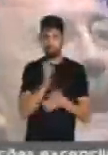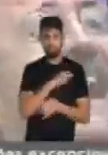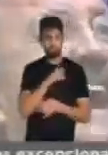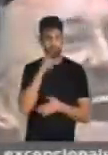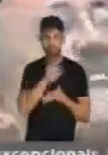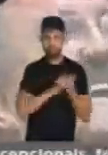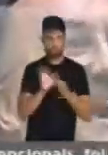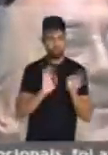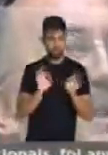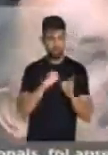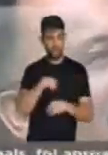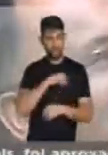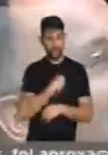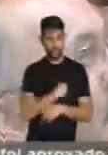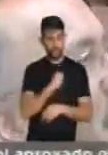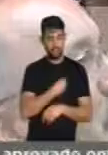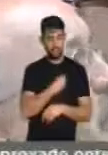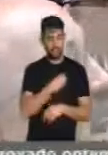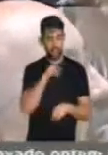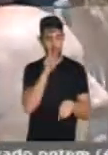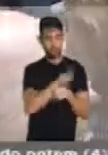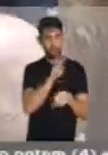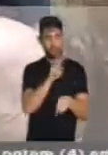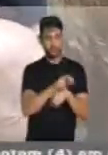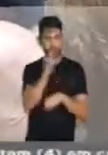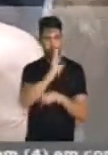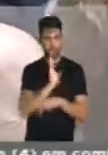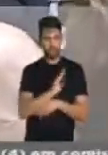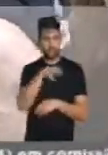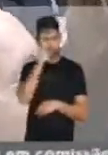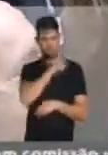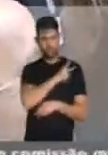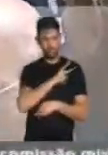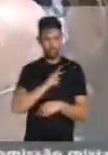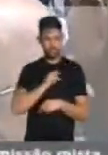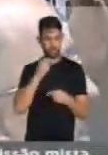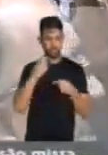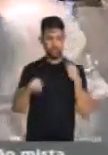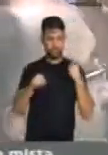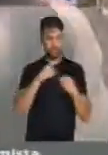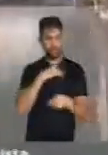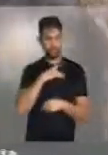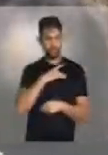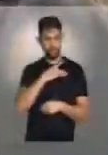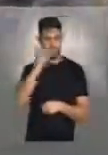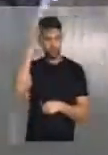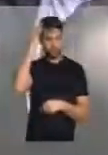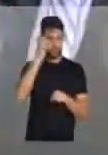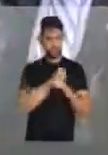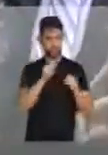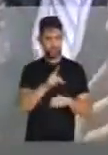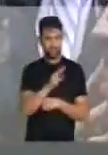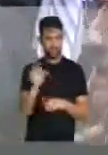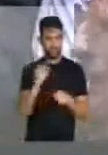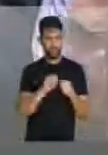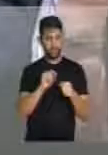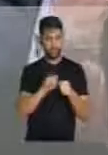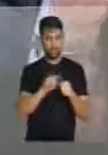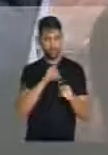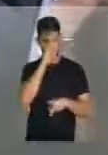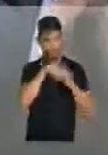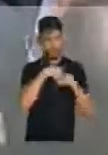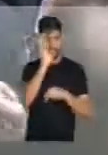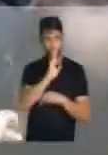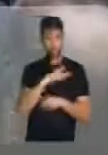intimidar, nós estamos aqui para defender o Brasil, presidente, contra os absurdos que o PT fez. O